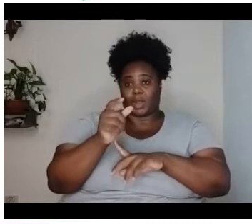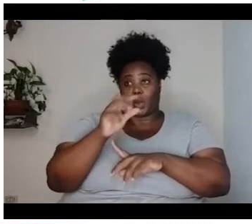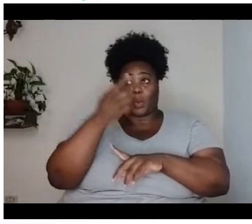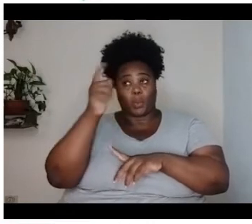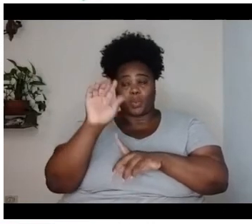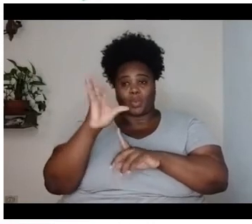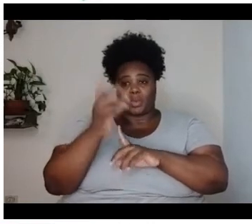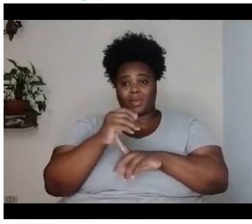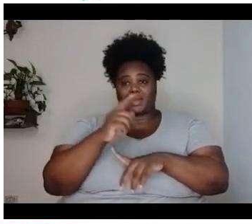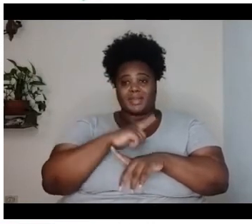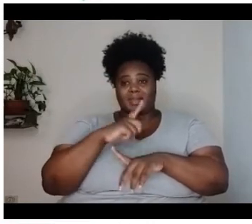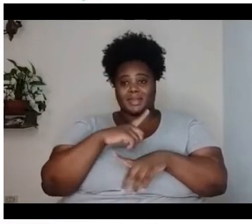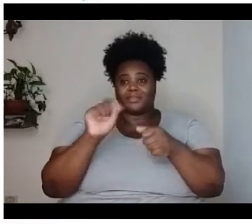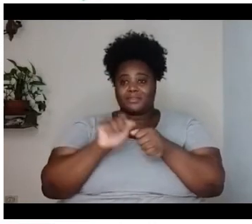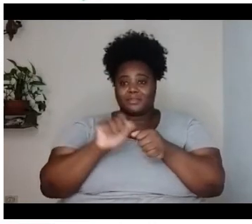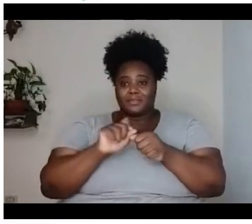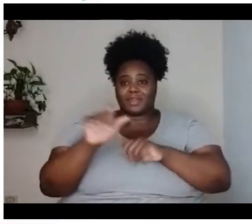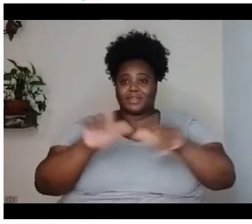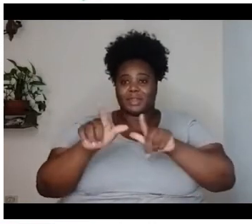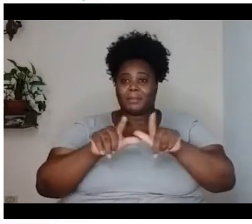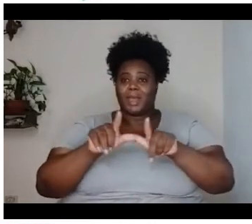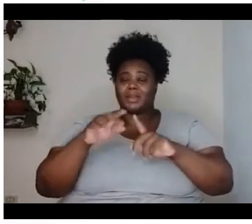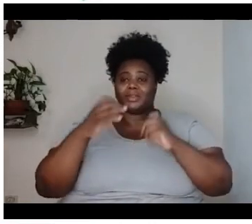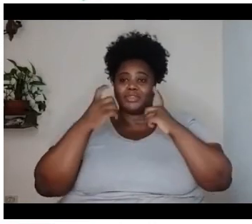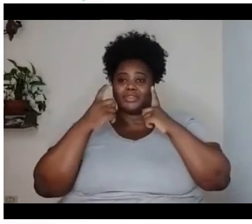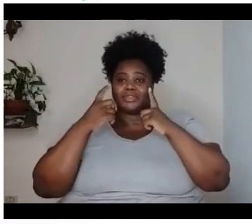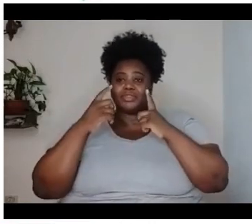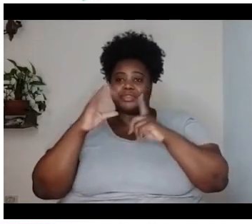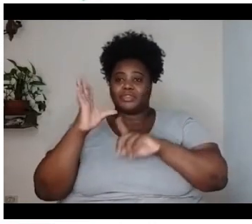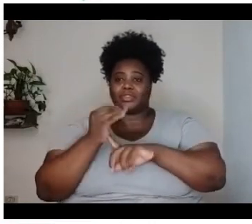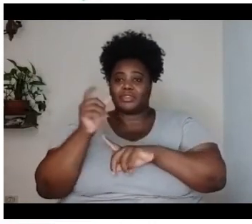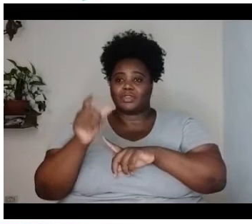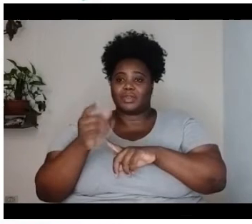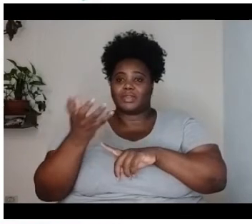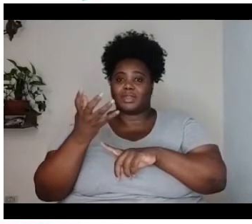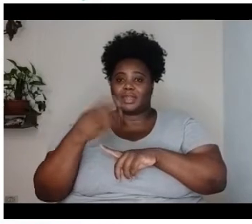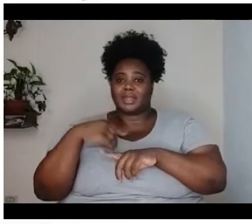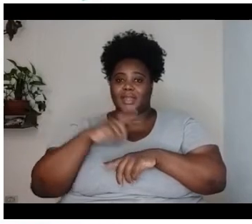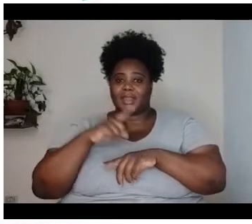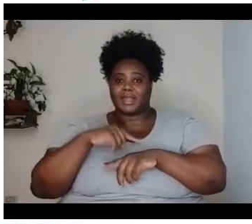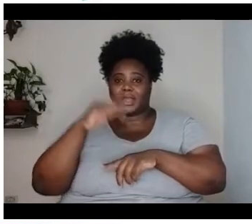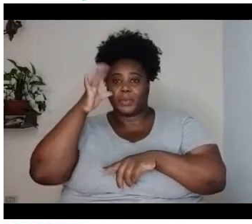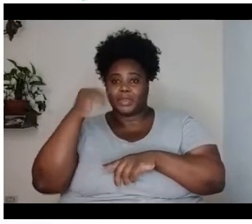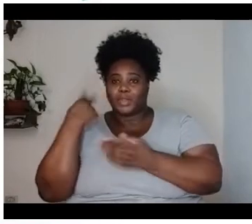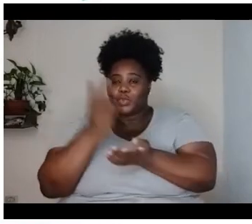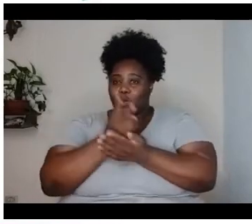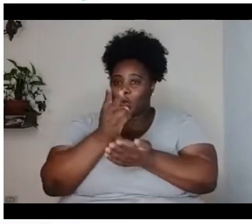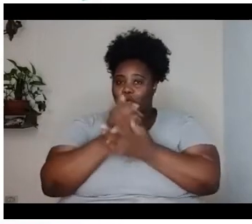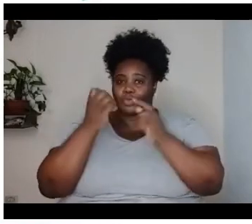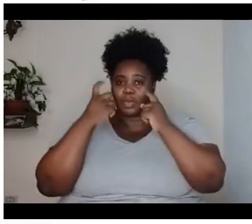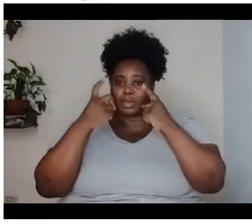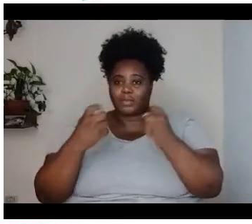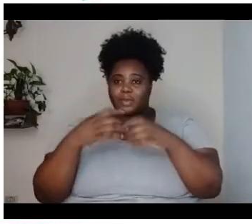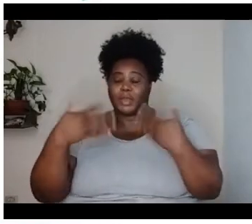que tenha feito um trabalho de arte que tenha como interesse a perpetuação da violência. Então, eu acredito assim,